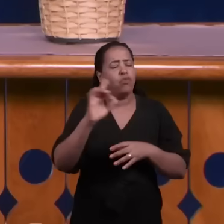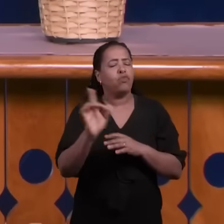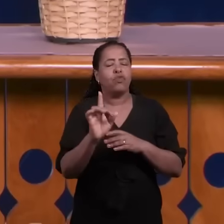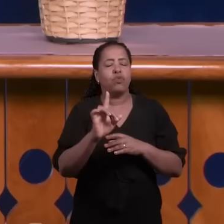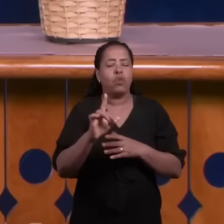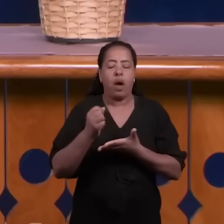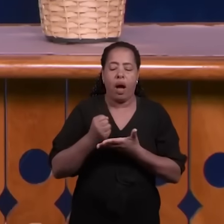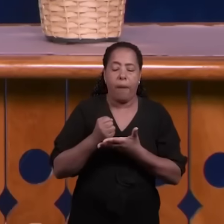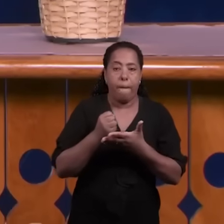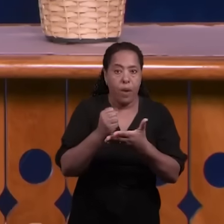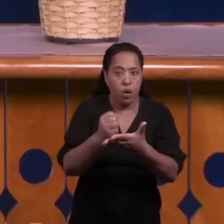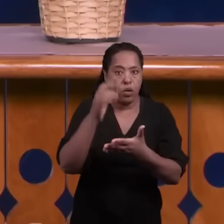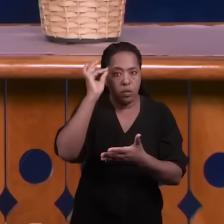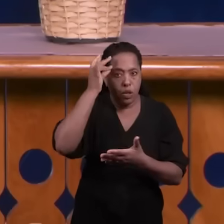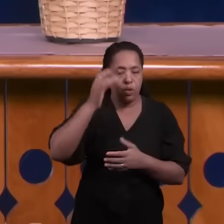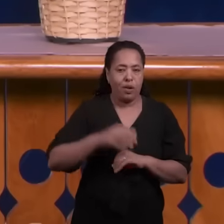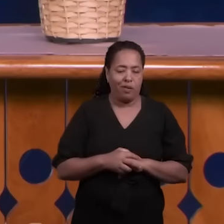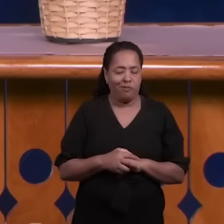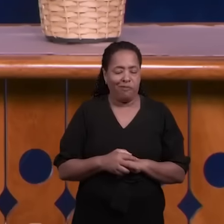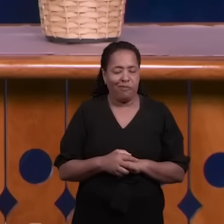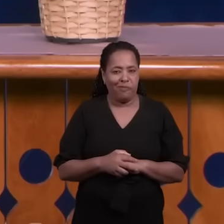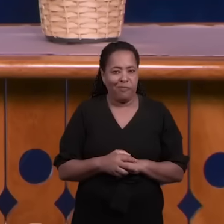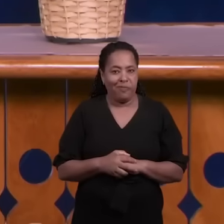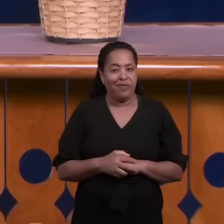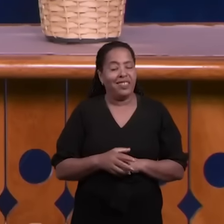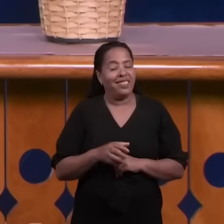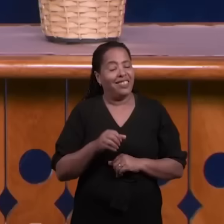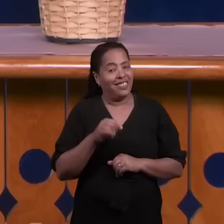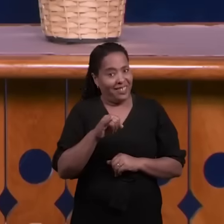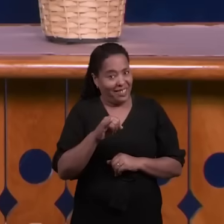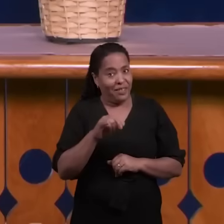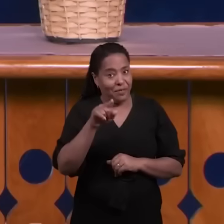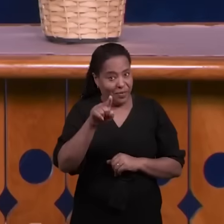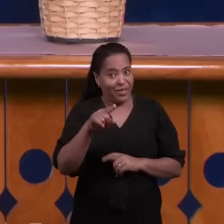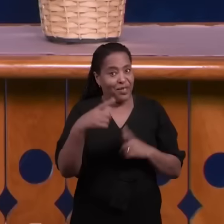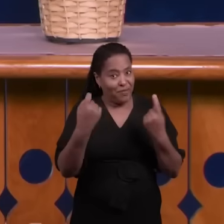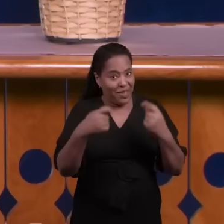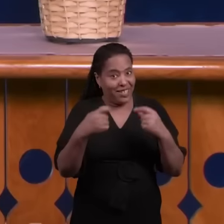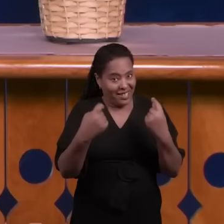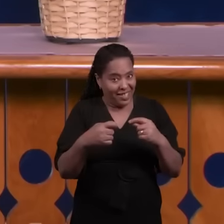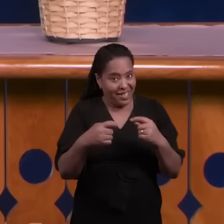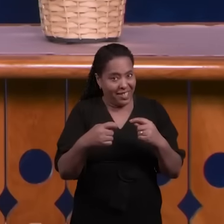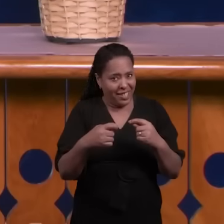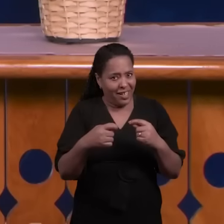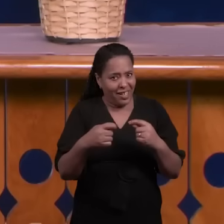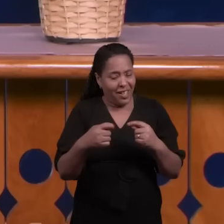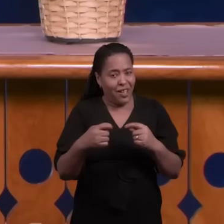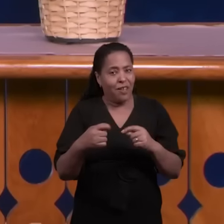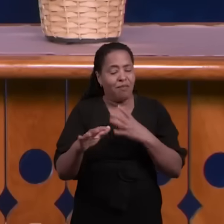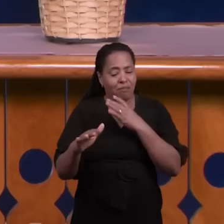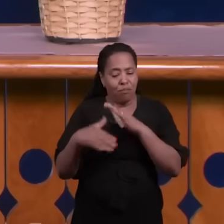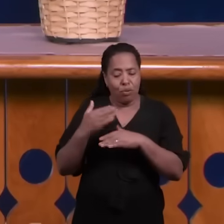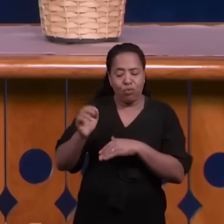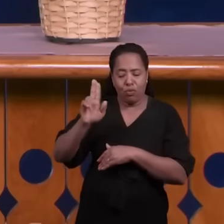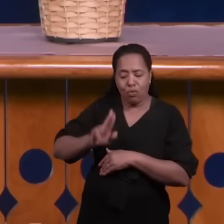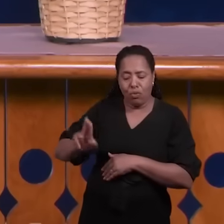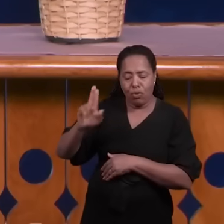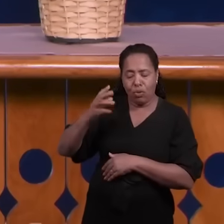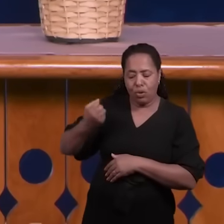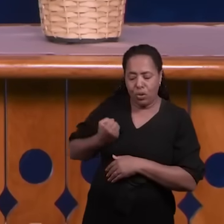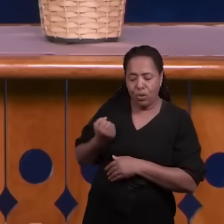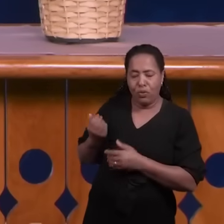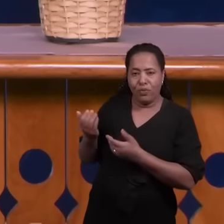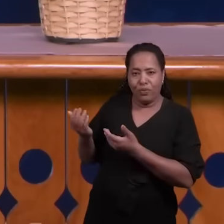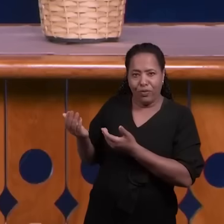receber assistência espiritual. Então, você que necessita dessa assistência, entre em